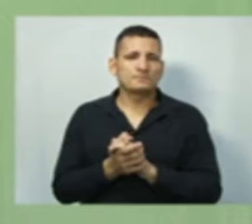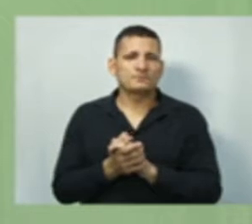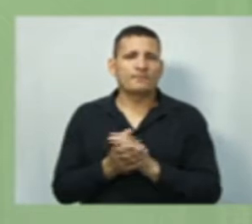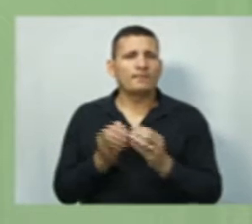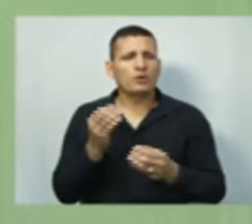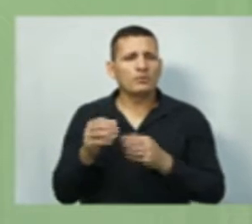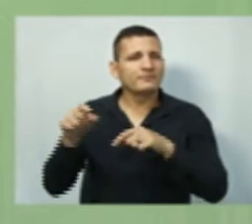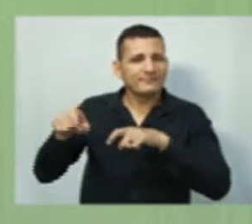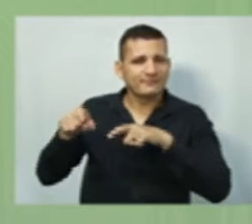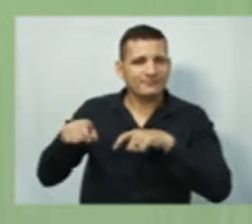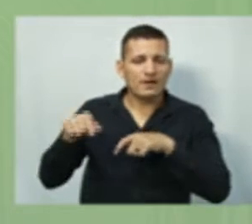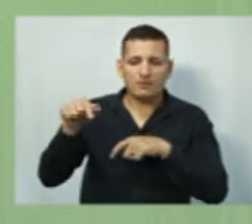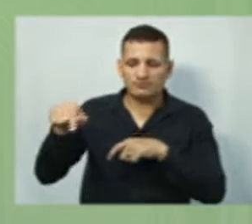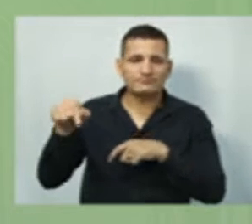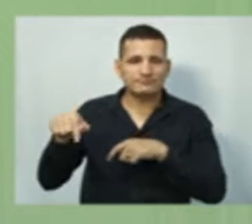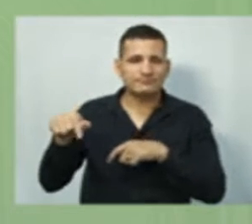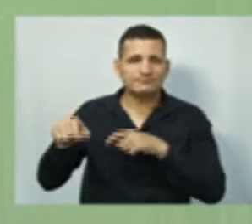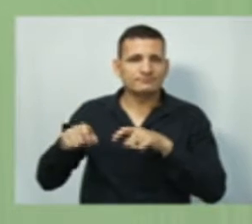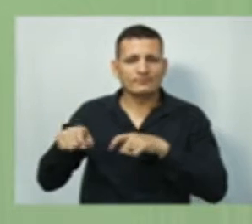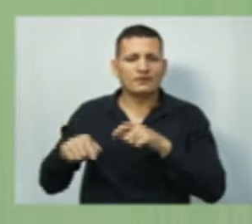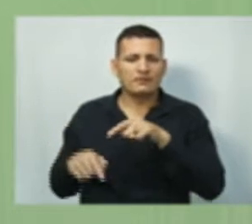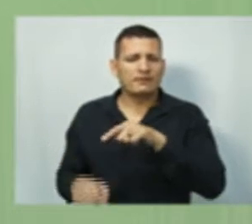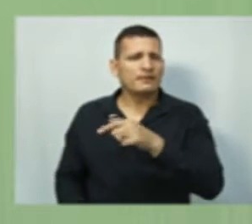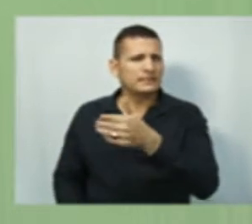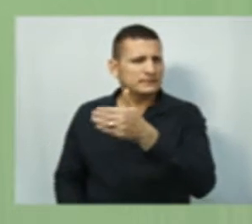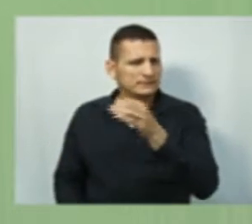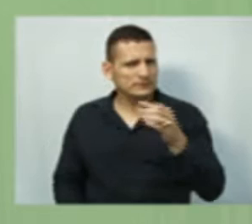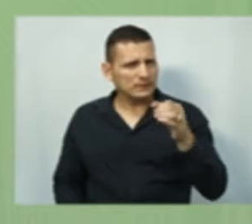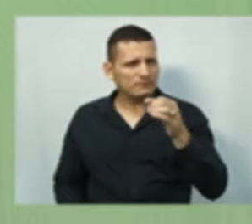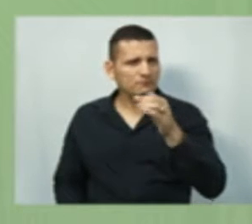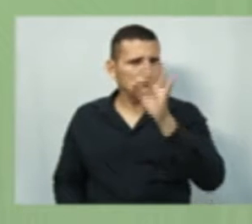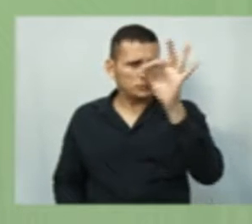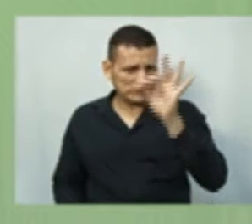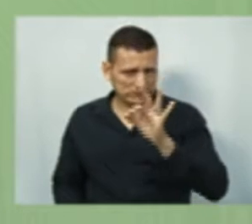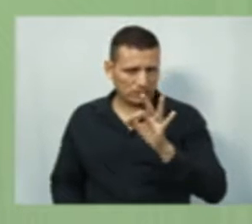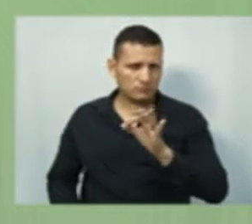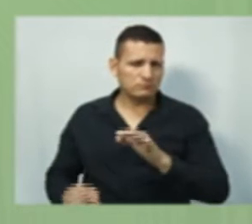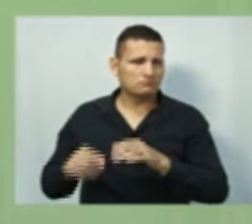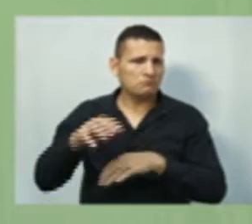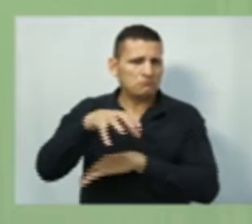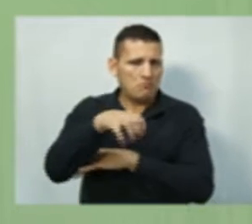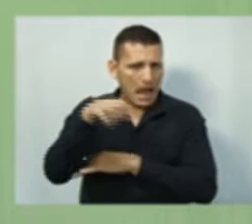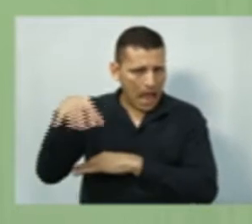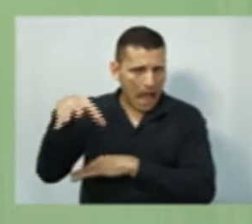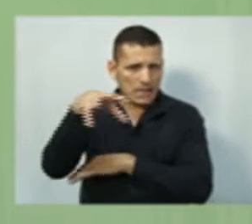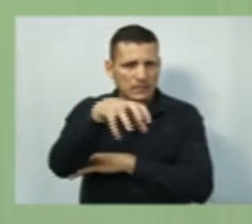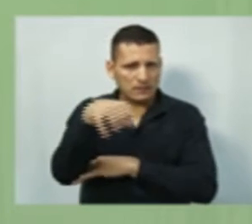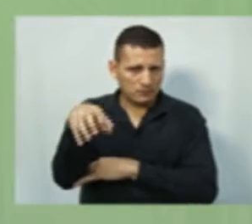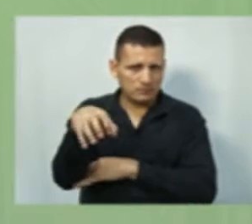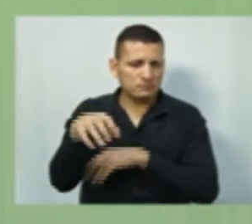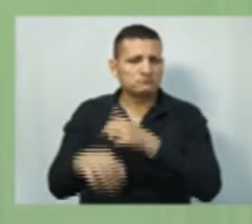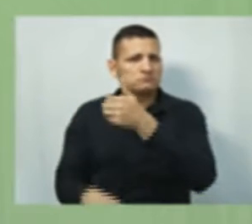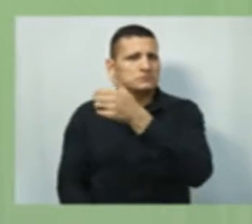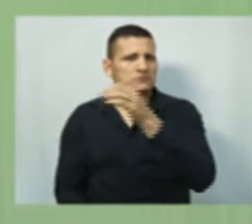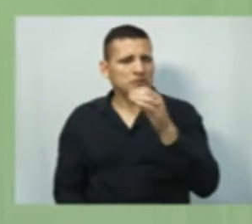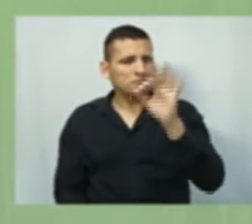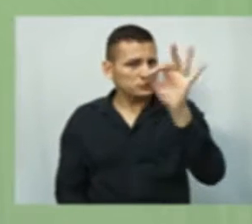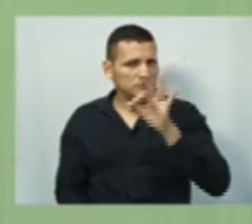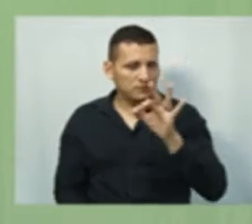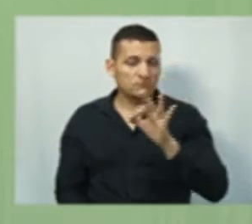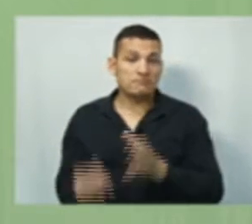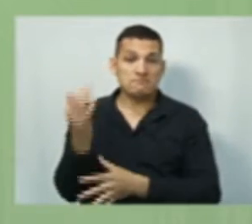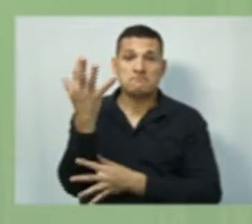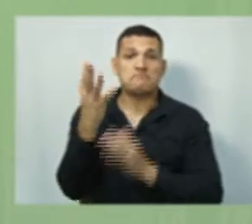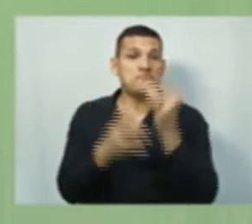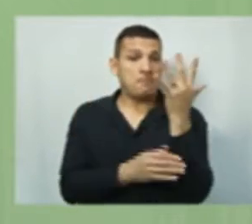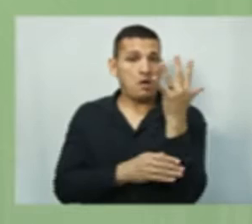colheita rural, eu não preciso falar 100% mecanizado ou 100% manual. Eu posso falar em 1 hora mais de manual, 1 hora mais de maquinizado.